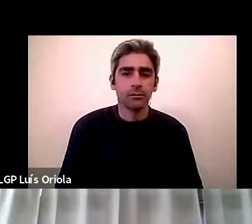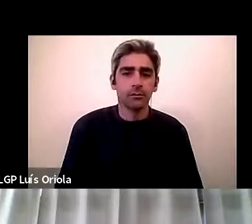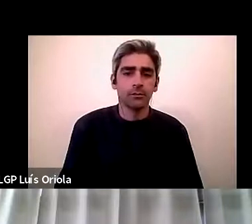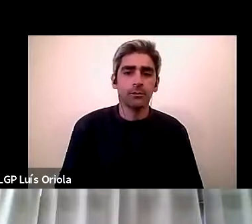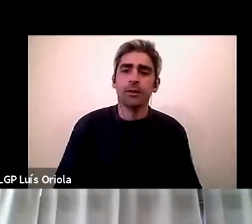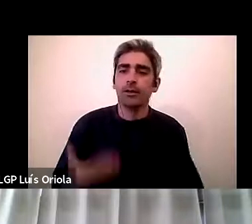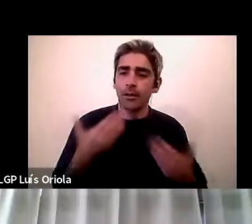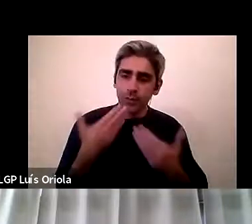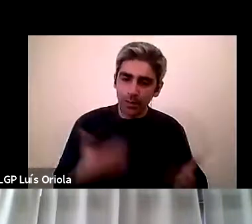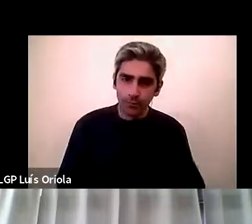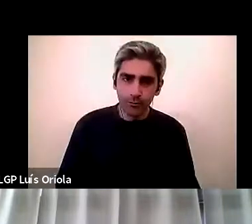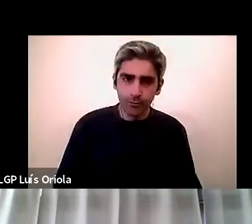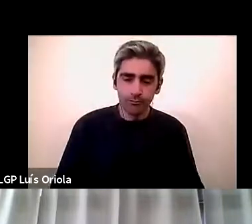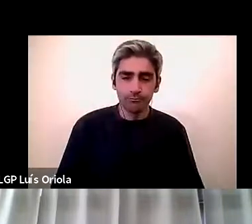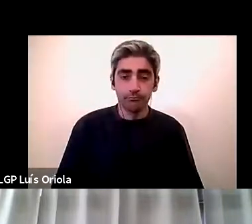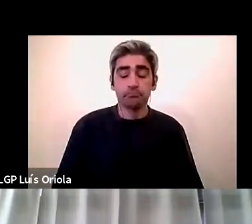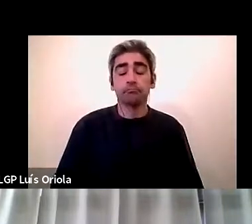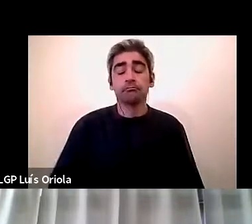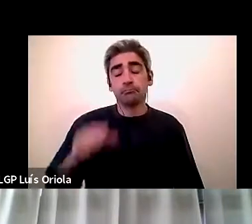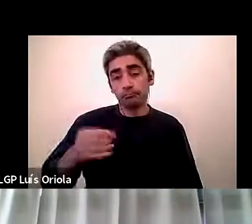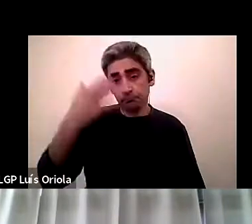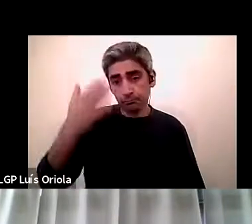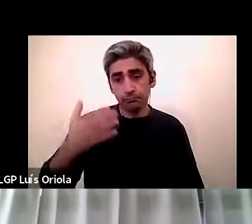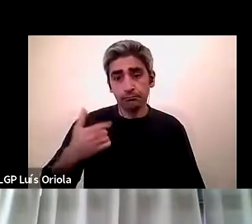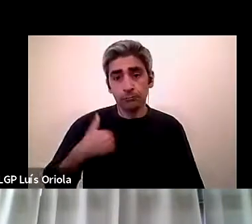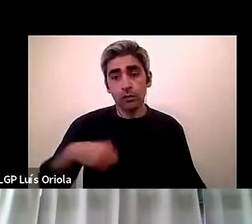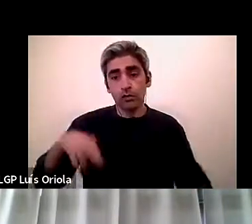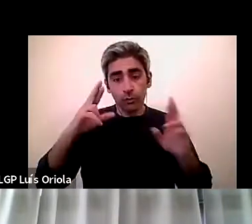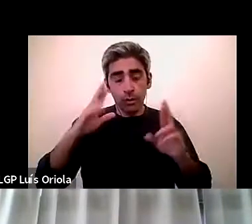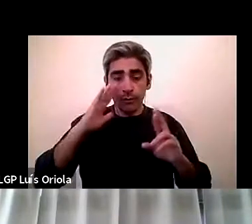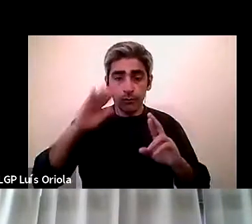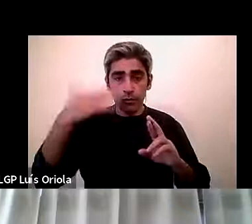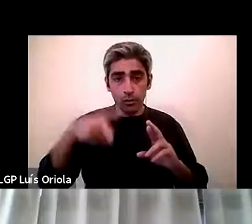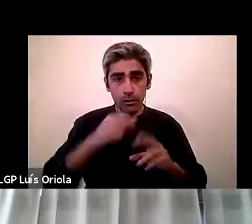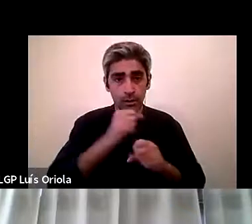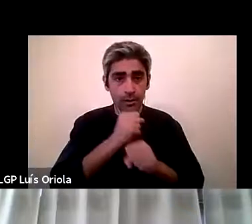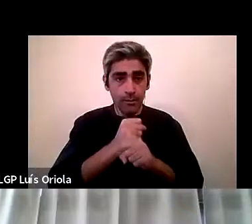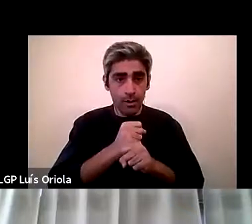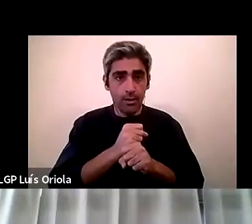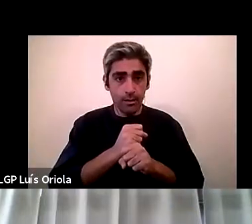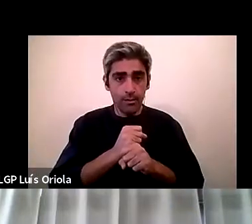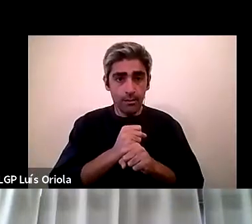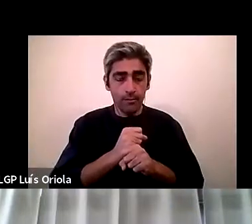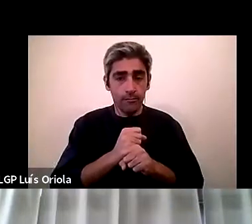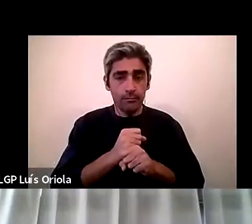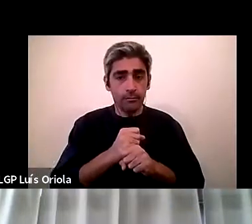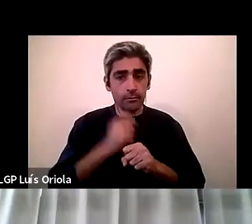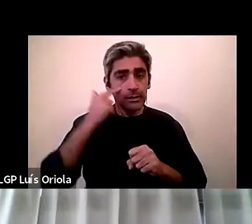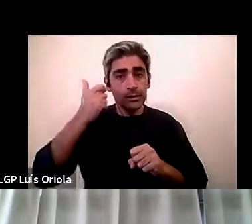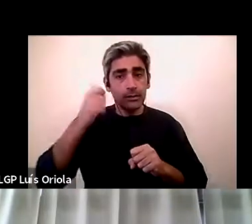Muito obrigada. Bem, em primeiro lugar, o que eu espero do futuro deste trabalho é, à